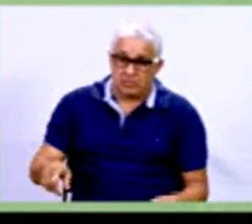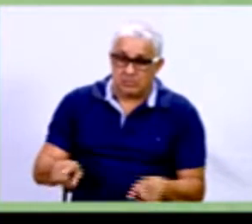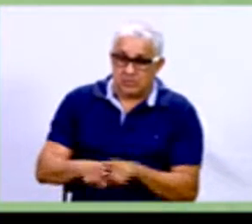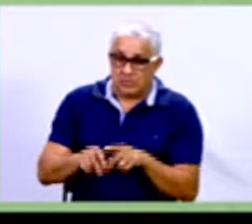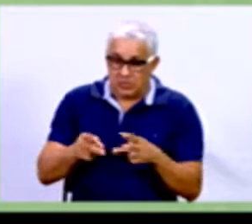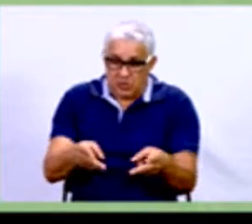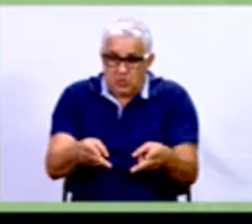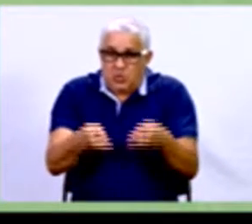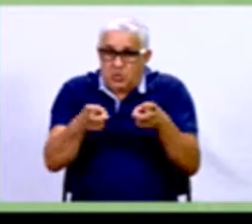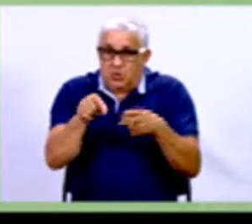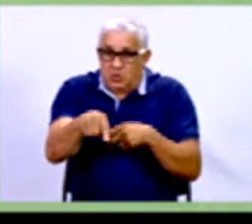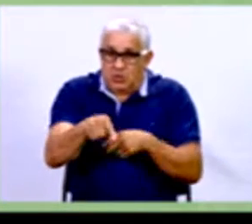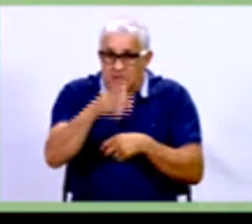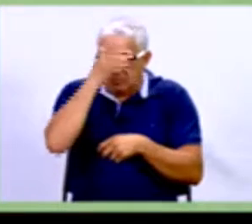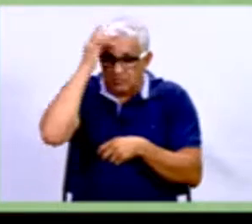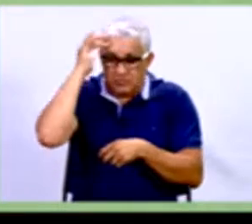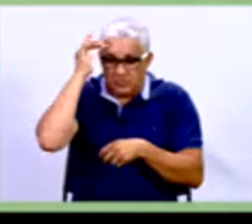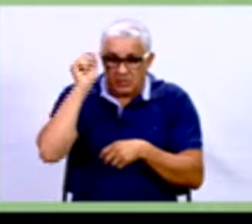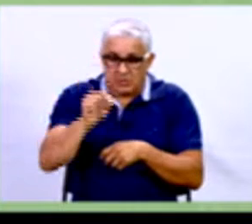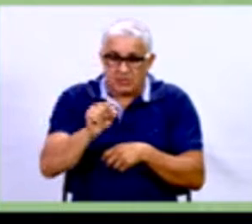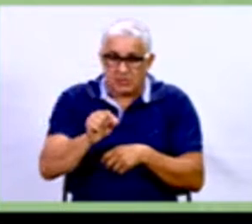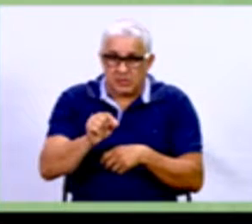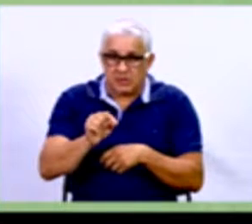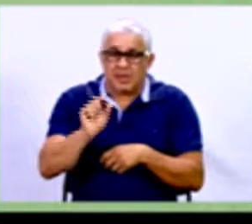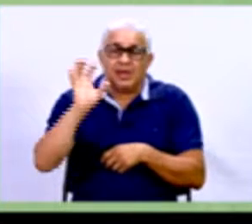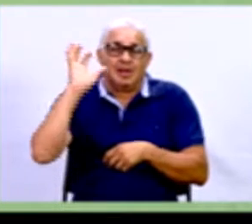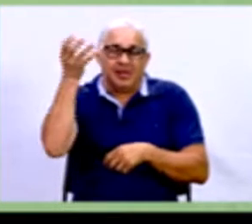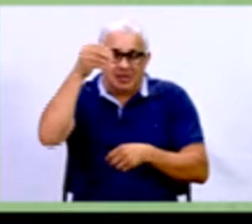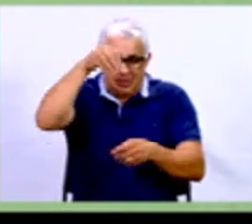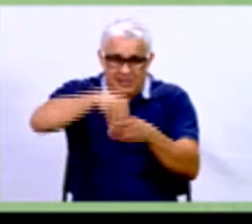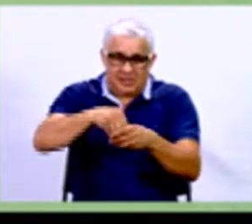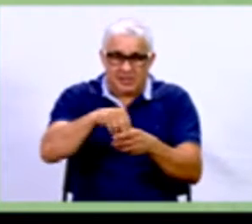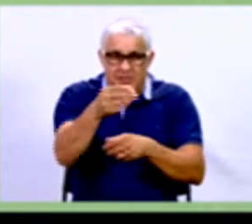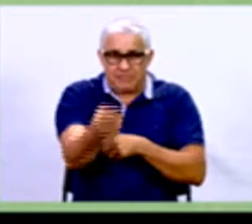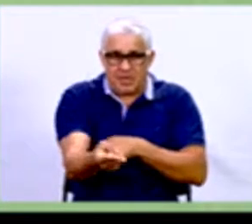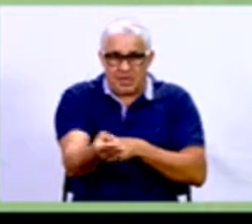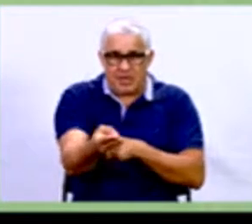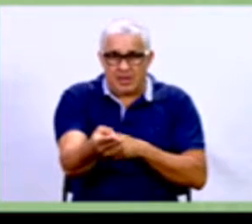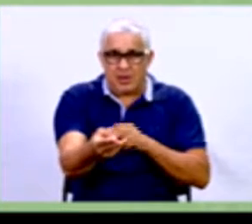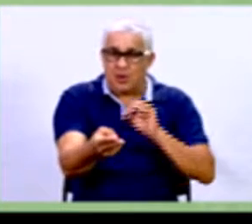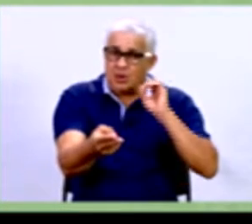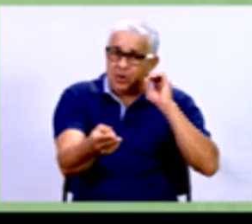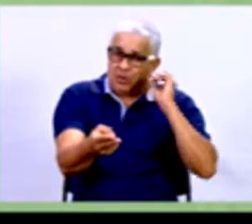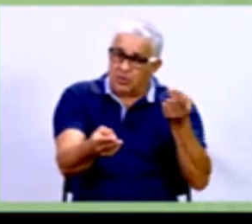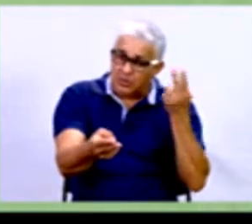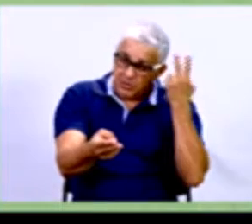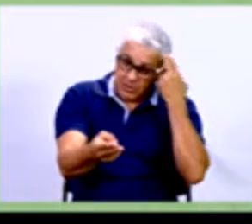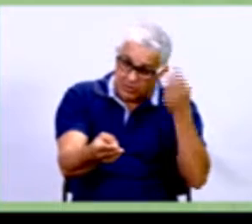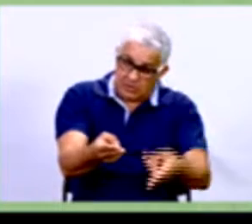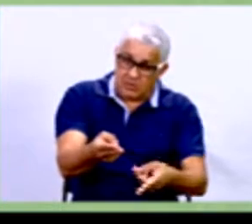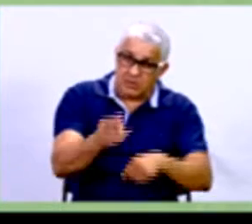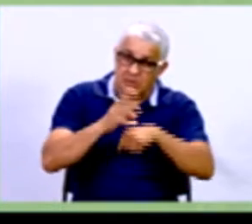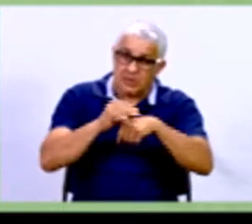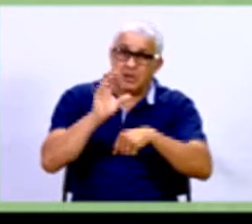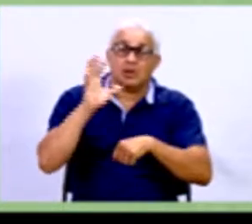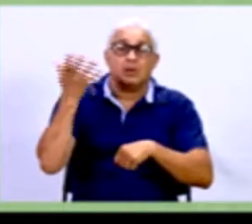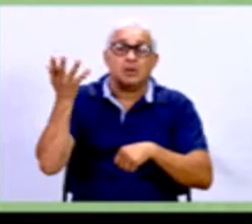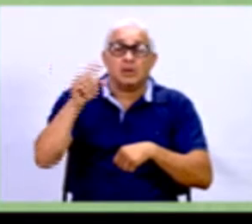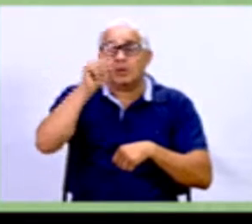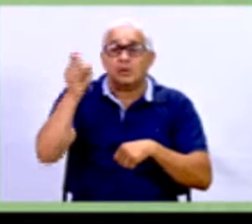Identificar, na medida do possível, as lesões ou a natureza da doença que afeta a vítima.